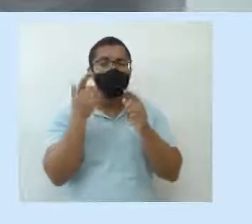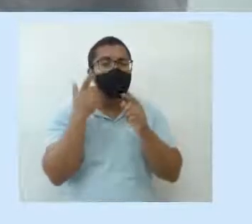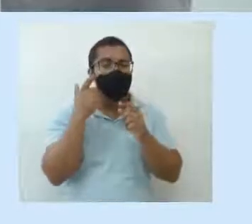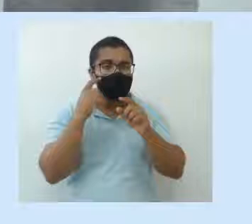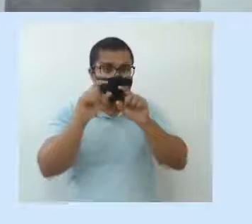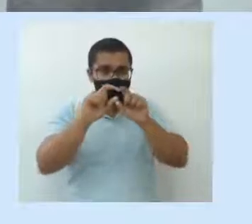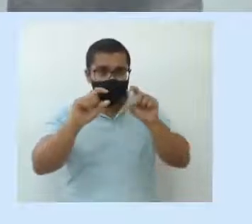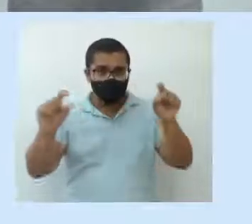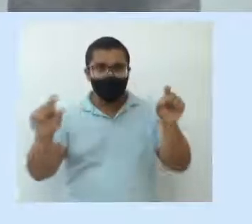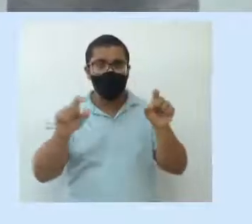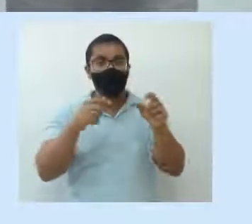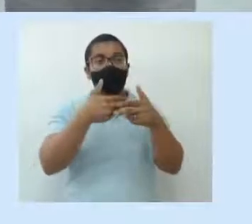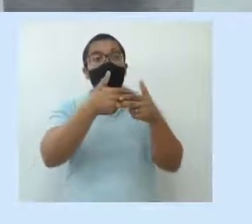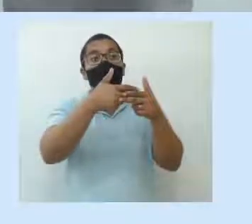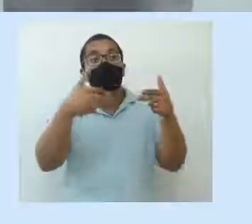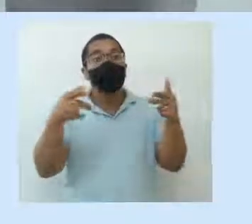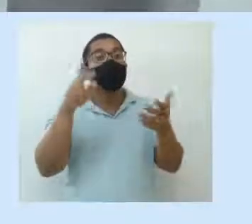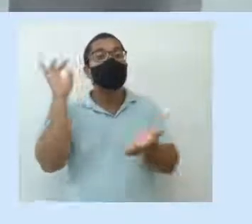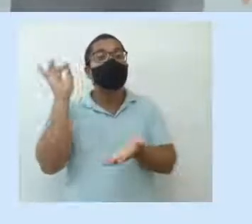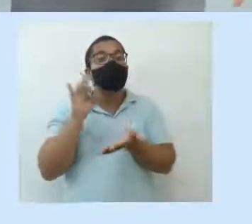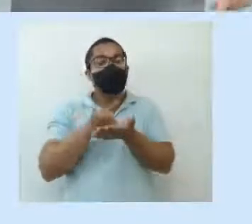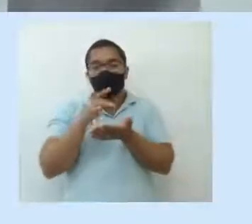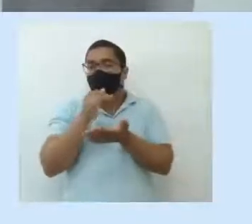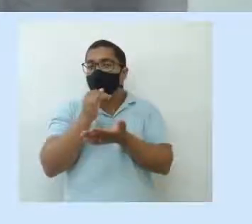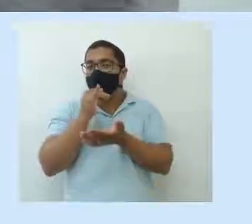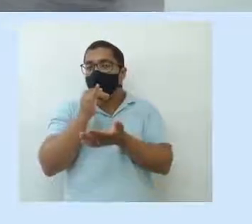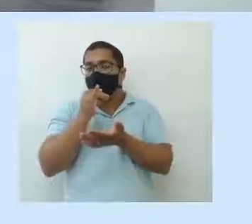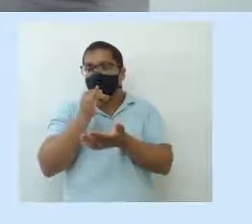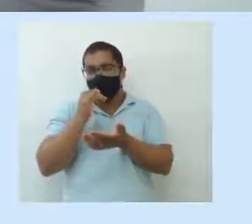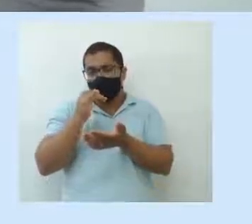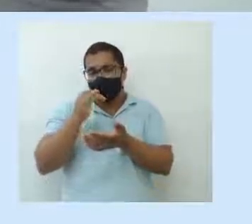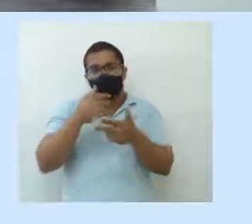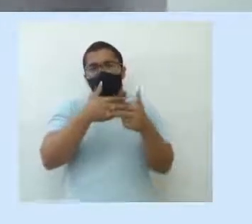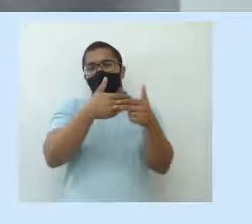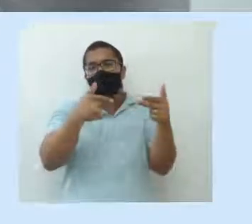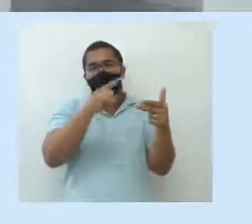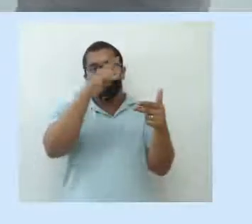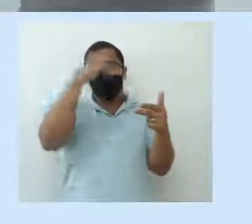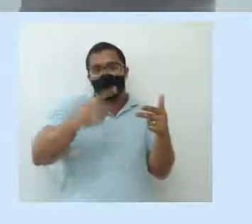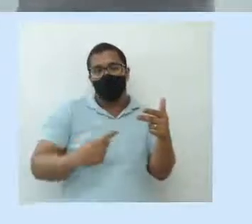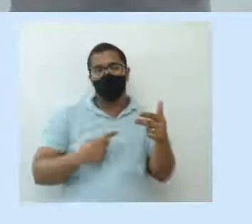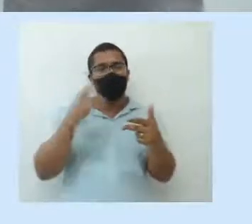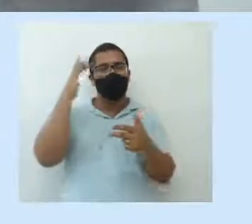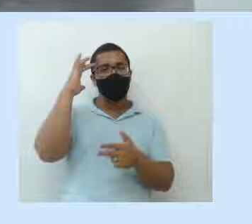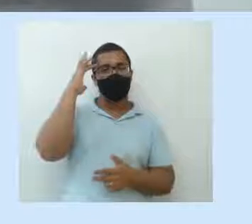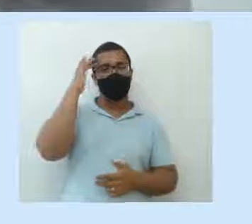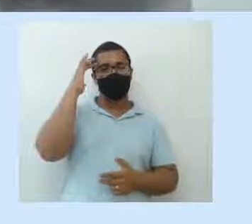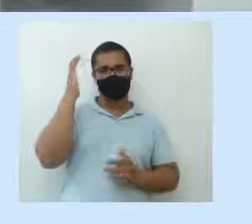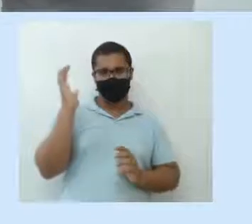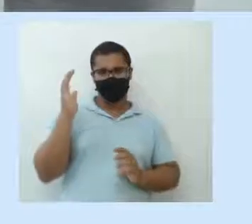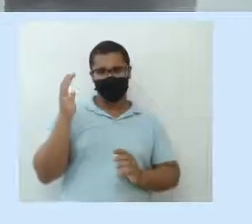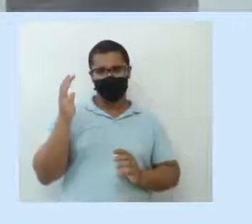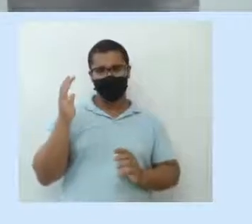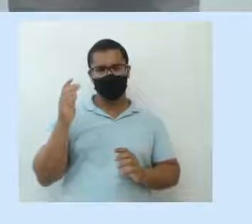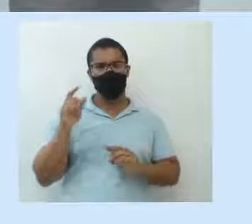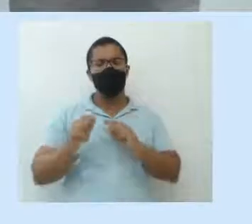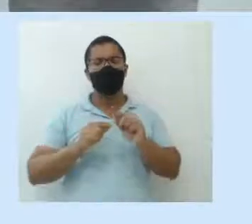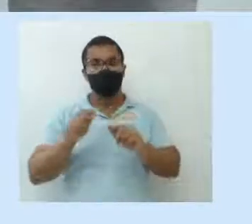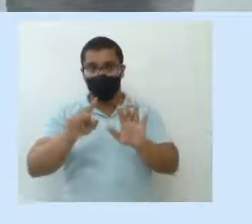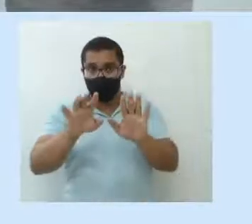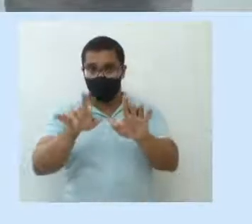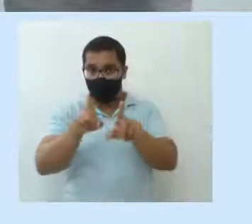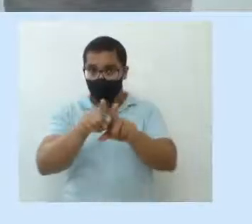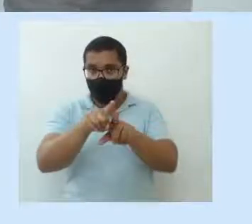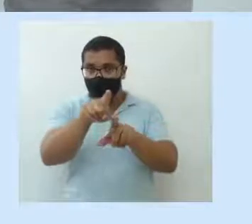palavras, como as coisas seriam para elas mesmas, a coisa em si. Outro ponto importante, gostaria que